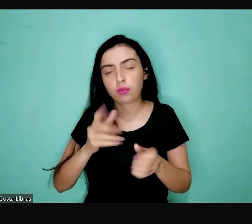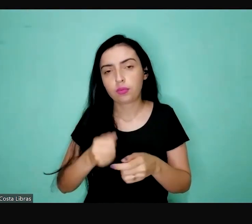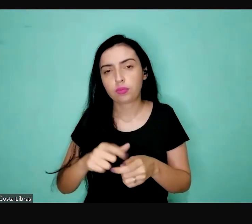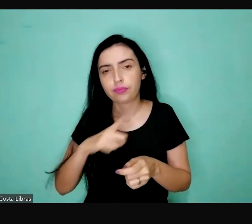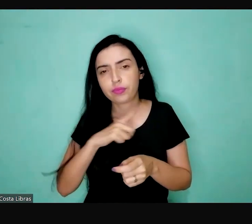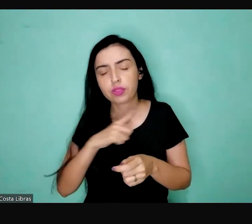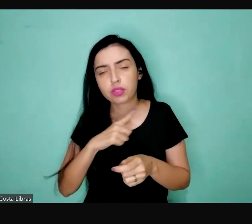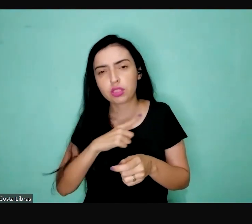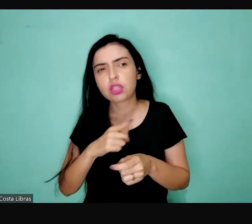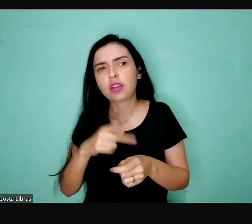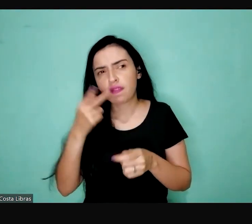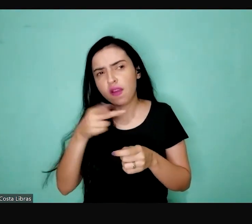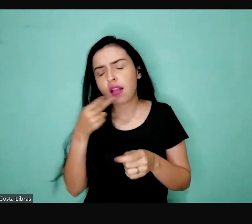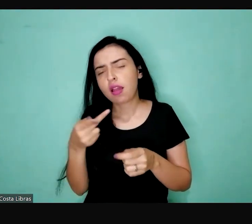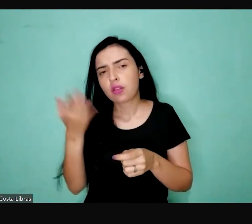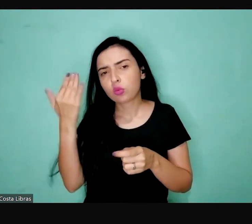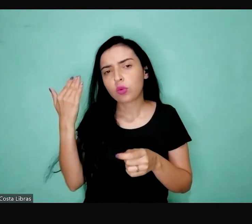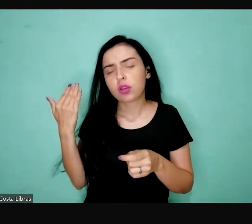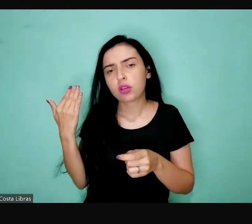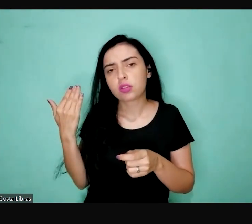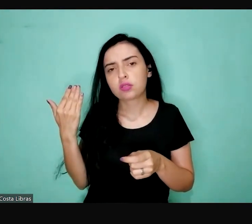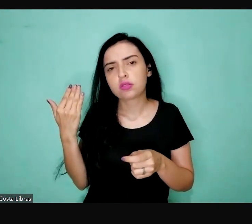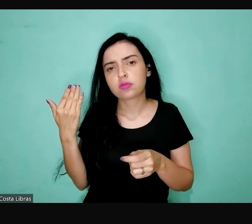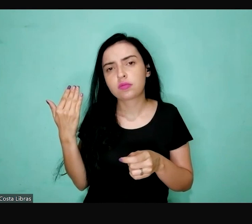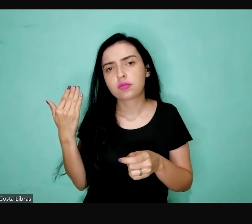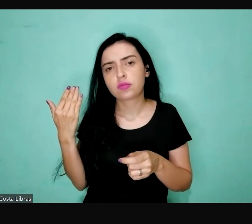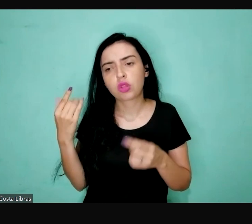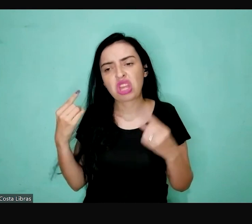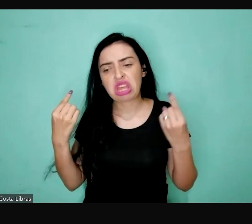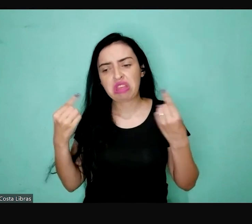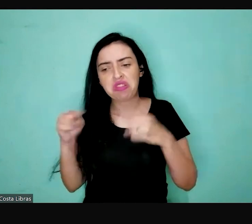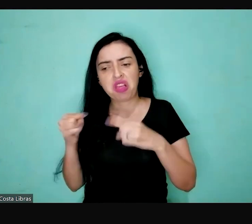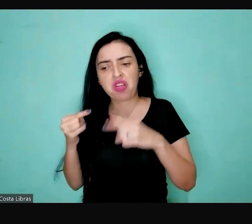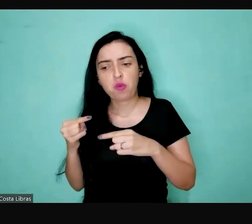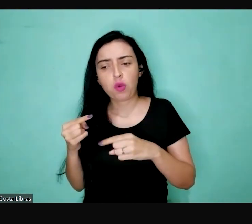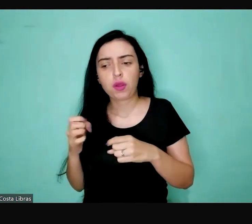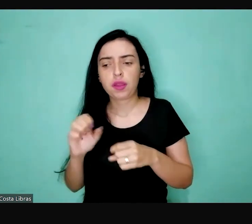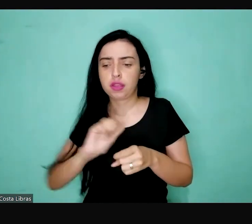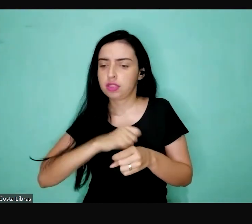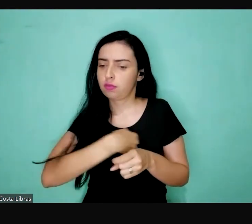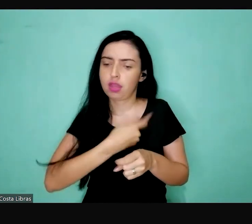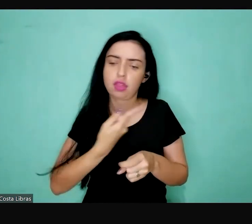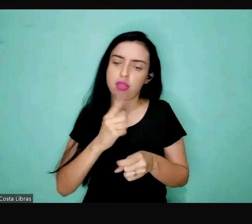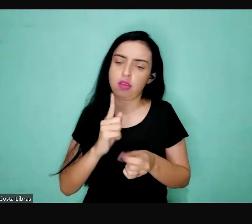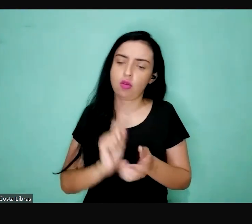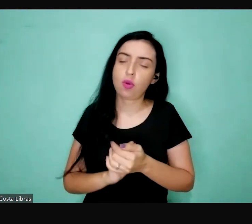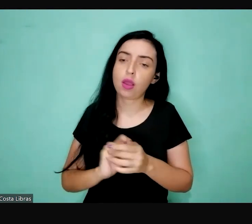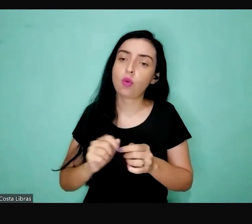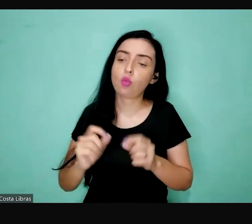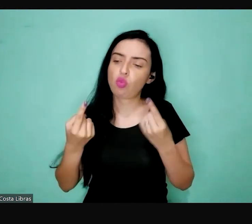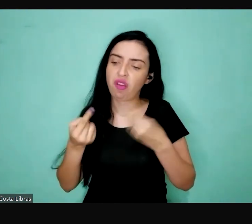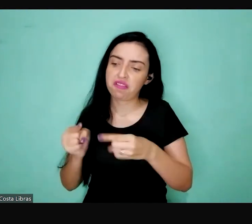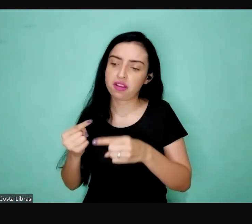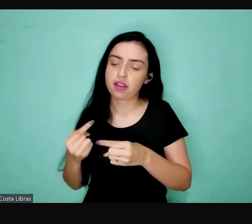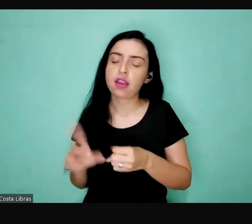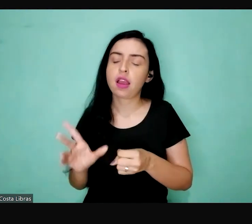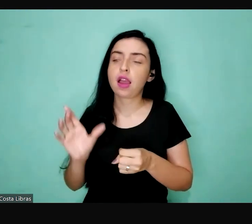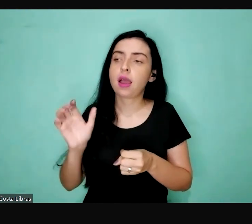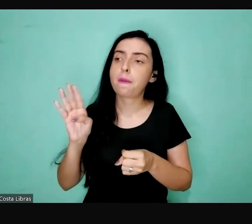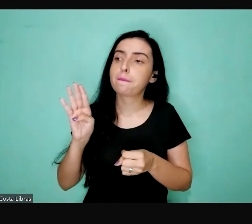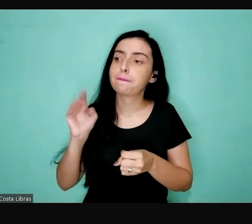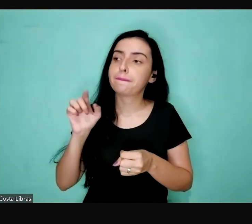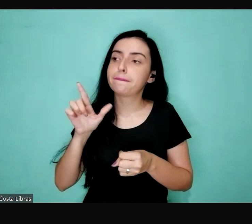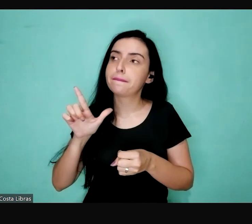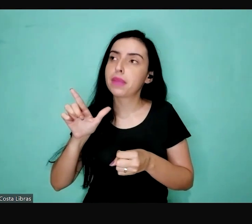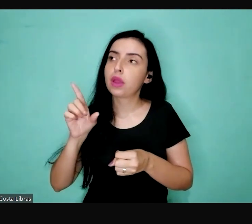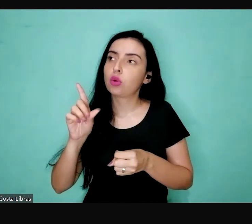tinha dito que, não contra a Espanha, contra a Bélgica, que, no caso PIRSAC e de Kuber, que